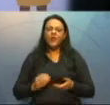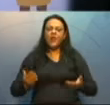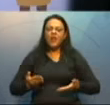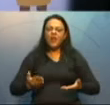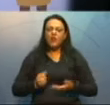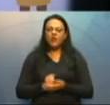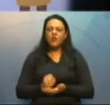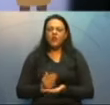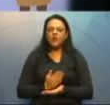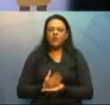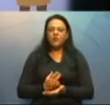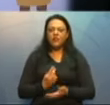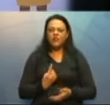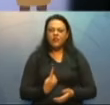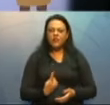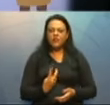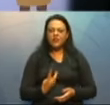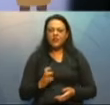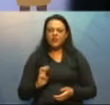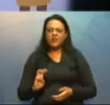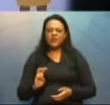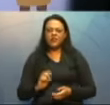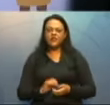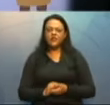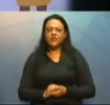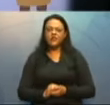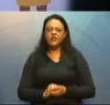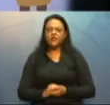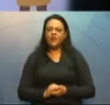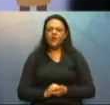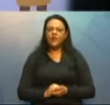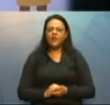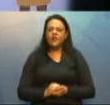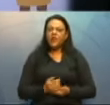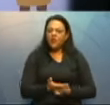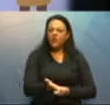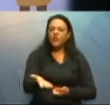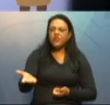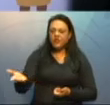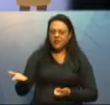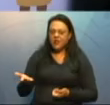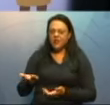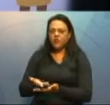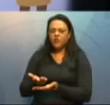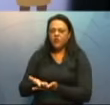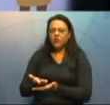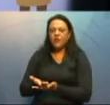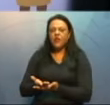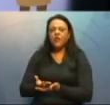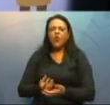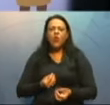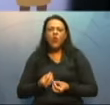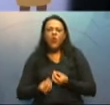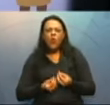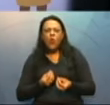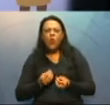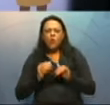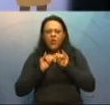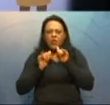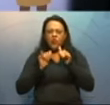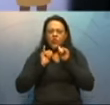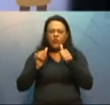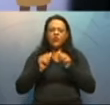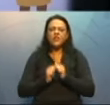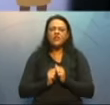Agora na página 125, vocês estudaram sobre a estrutura da